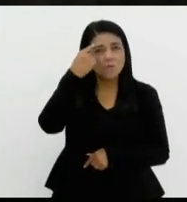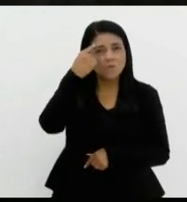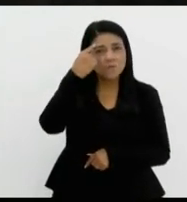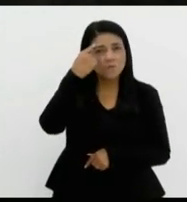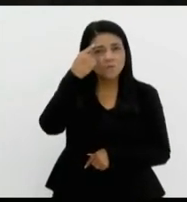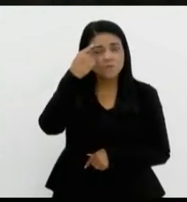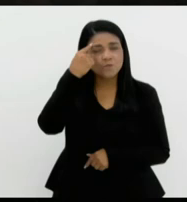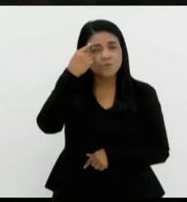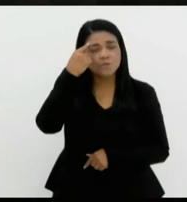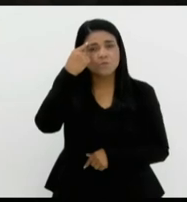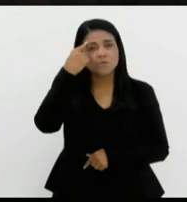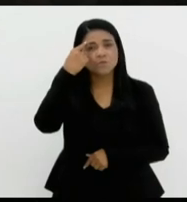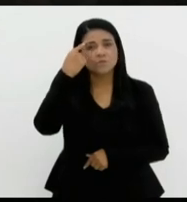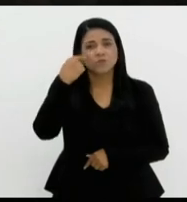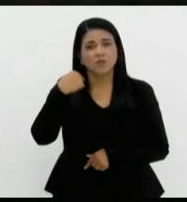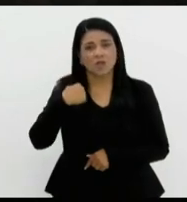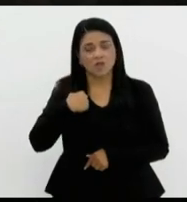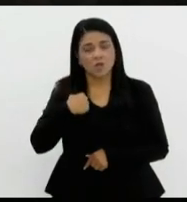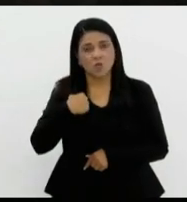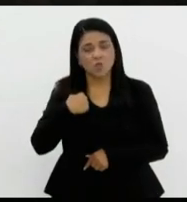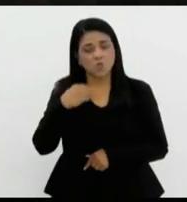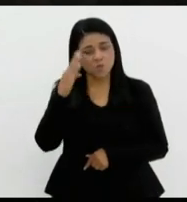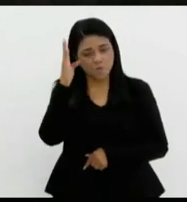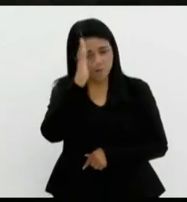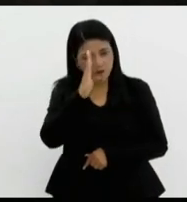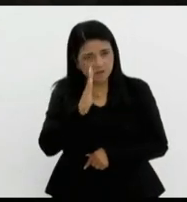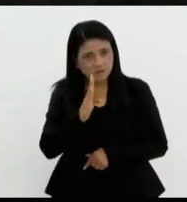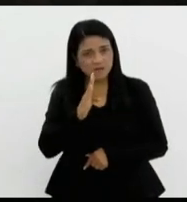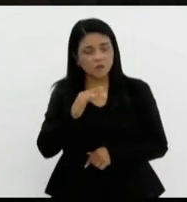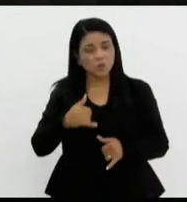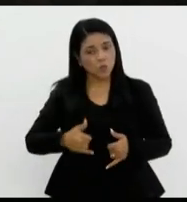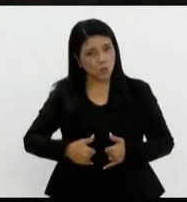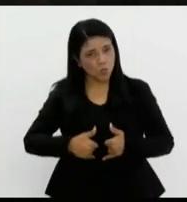e sou brasileiro e me orgulho de ser,